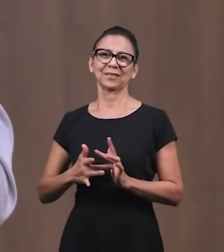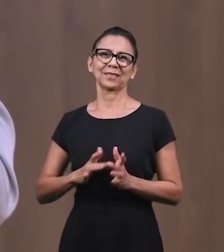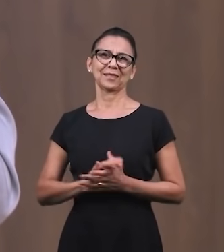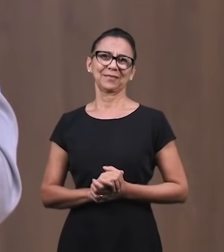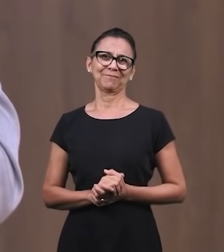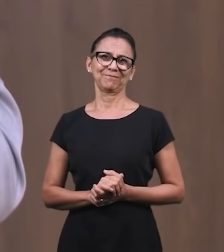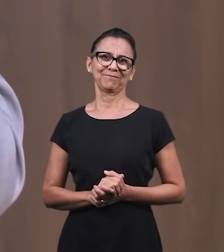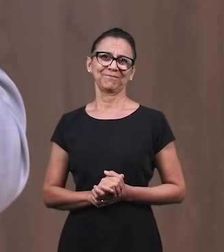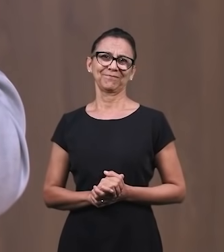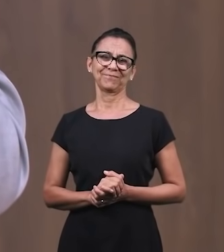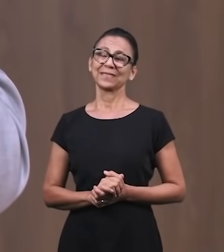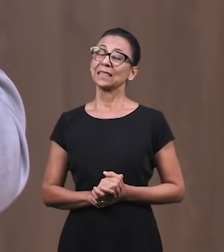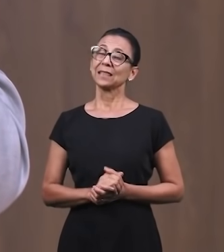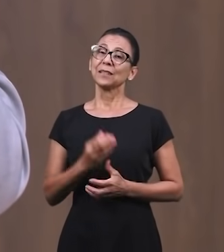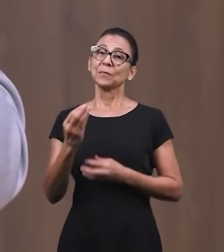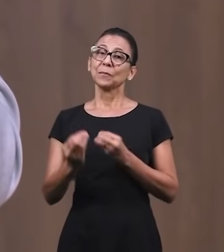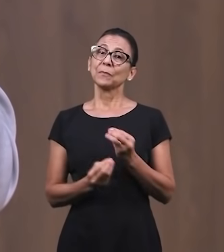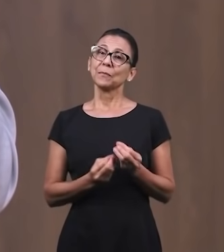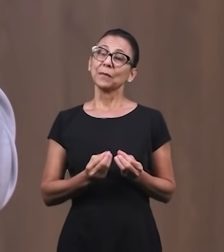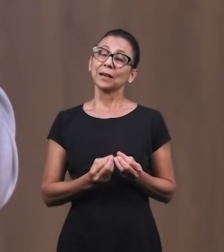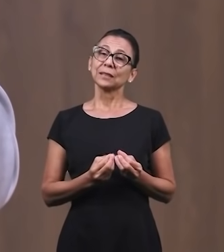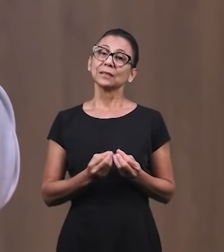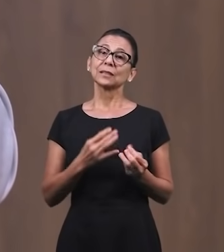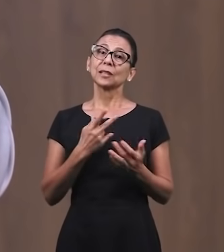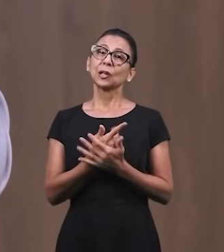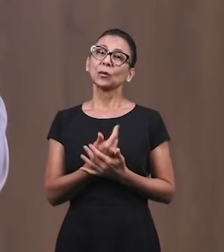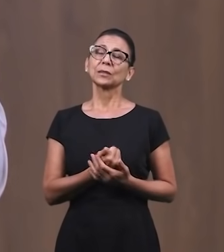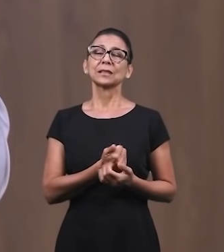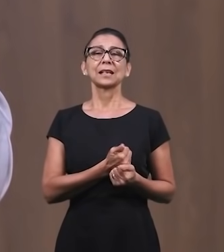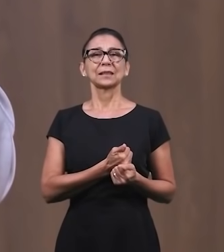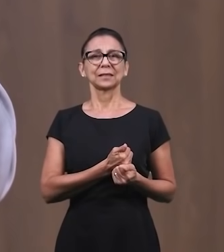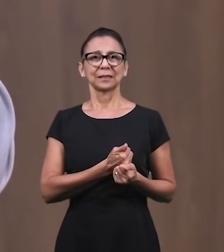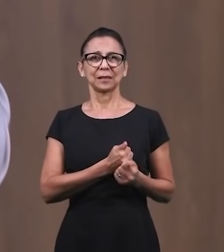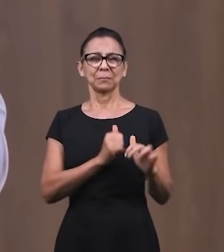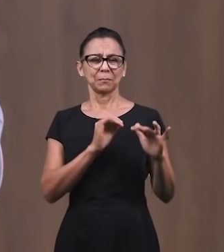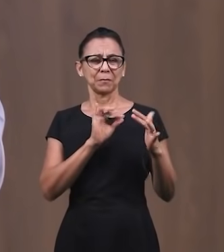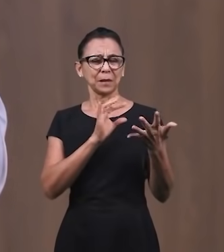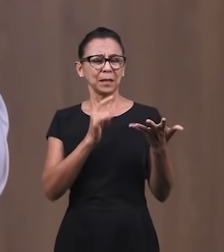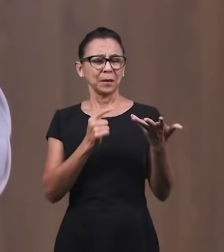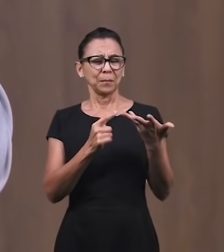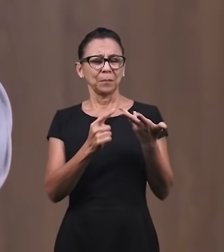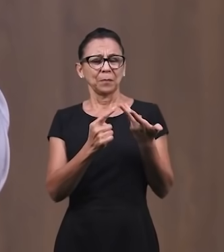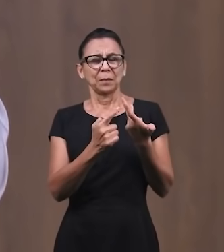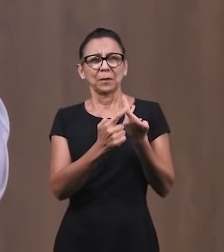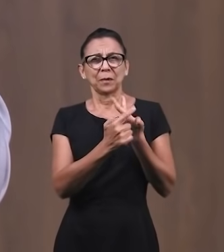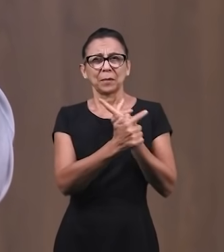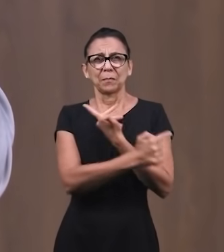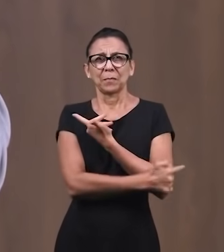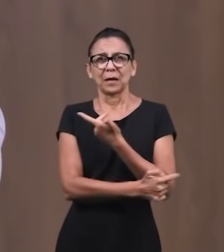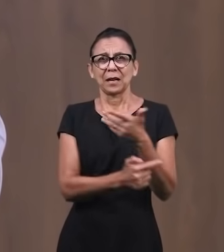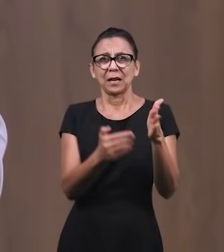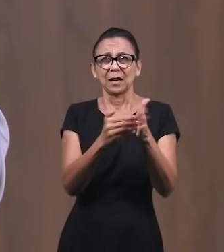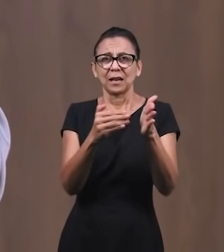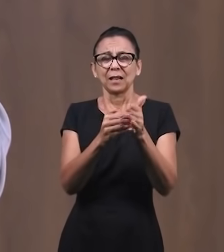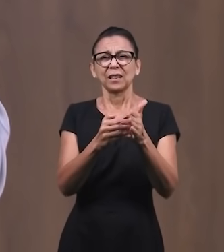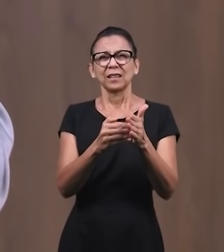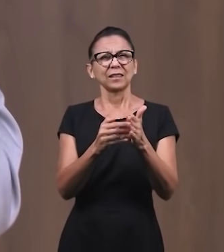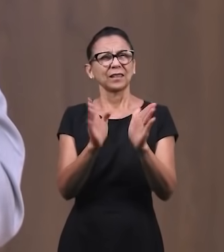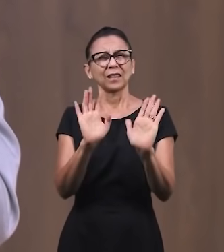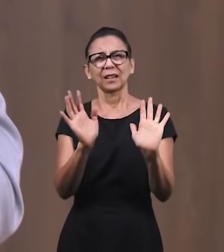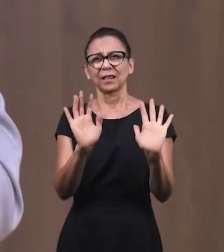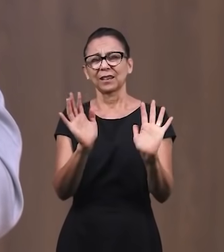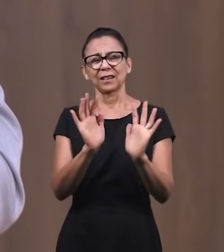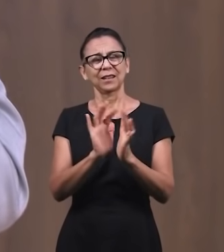Jesus. E a multidão, ela não pode, ela não deve se interpor, atrapalhar, não permita que